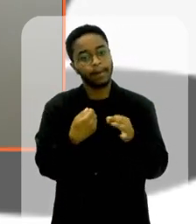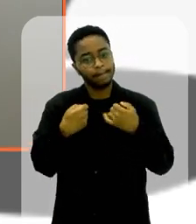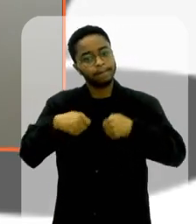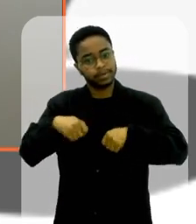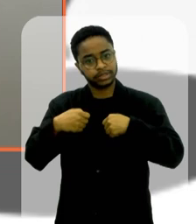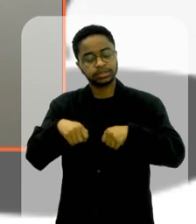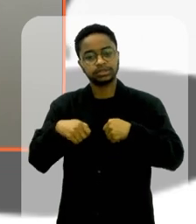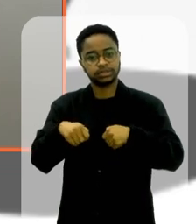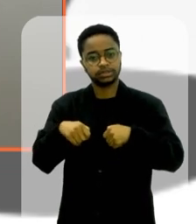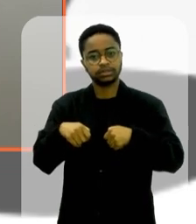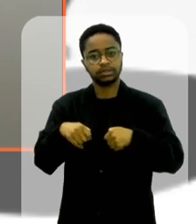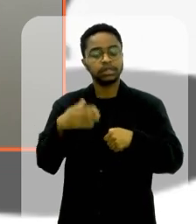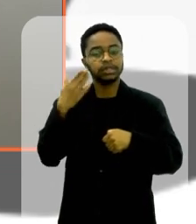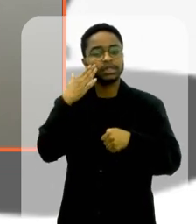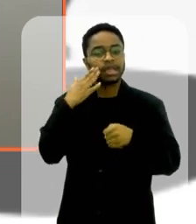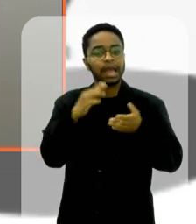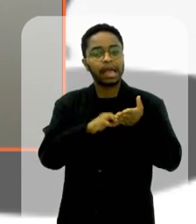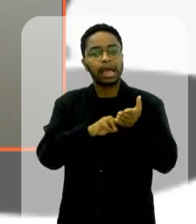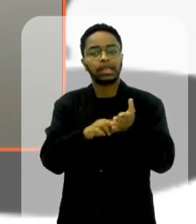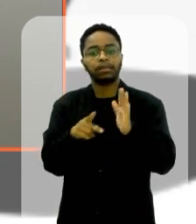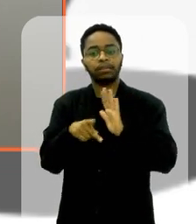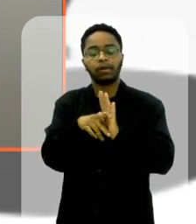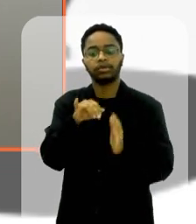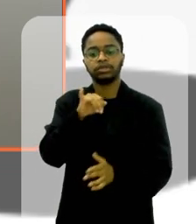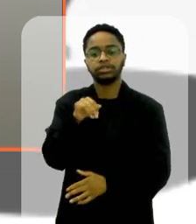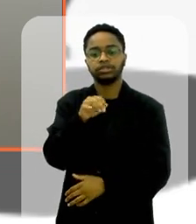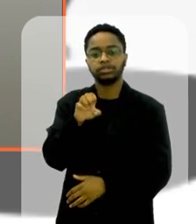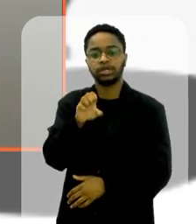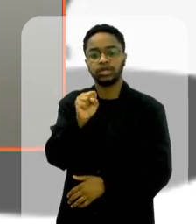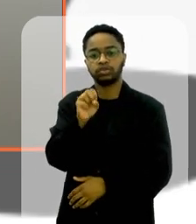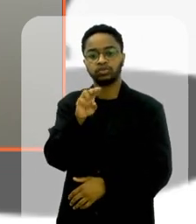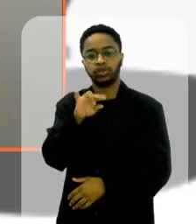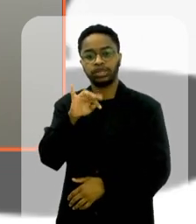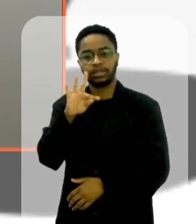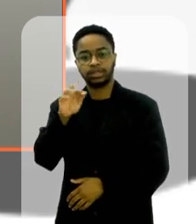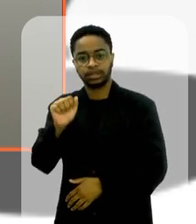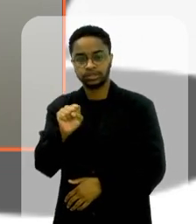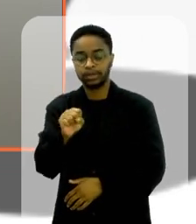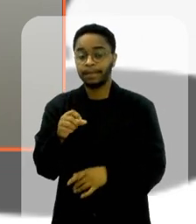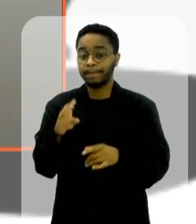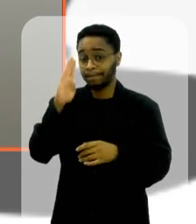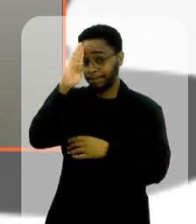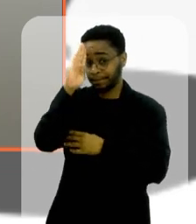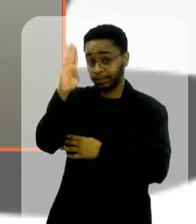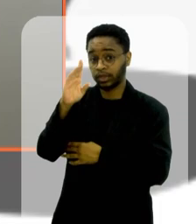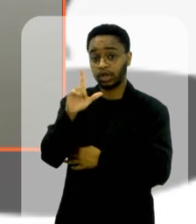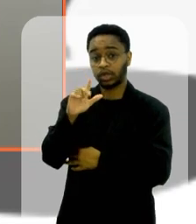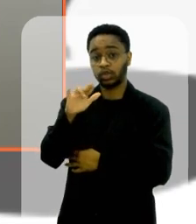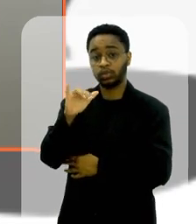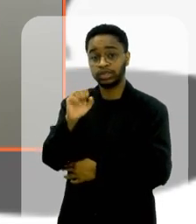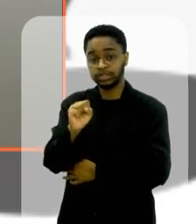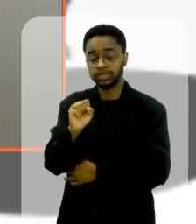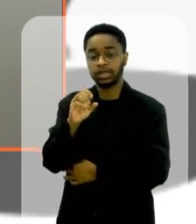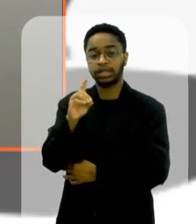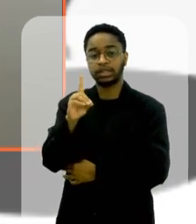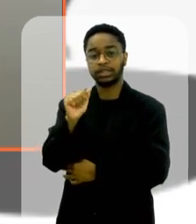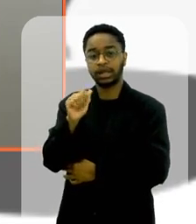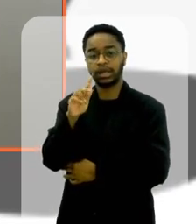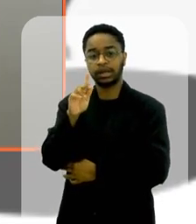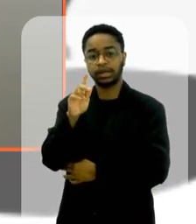ter acesso às cartas dos jesuítas, principalmente a carta do jesuíta chamado Luiz da